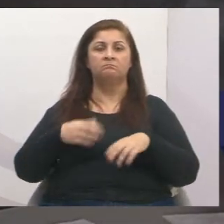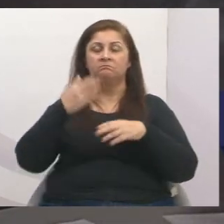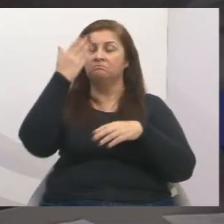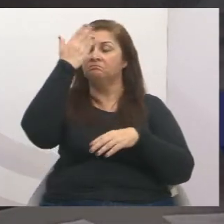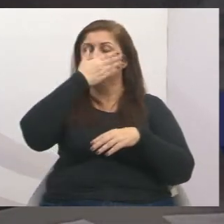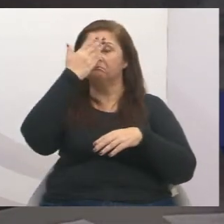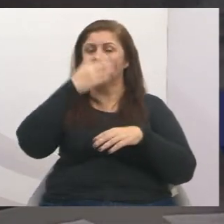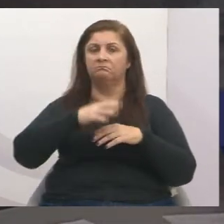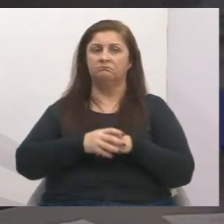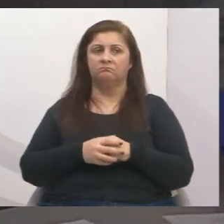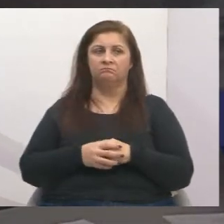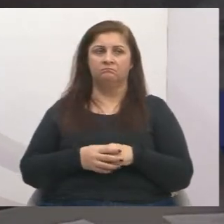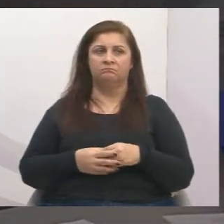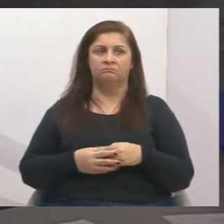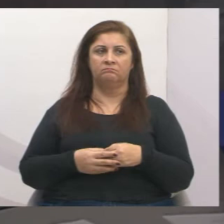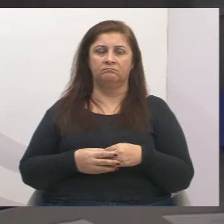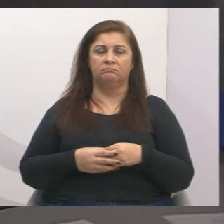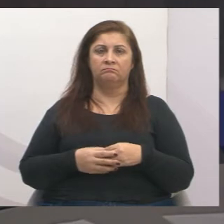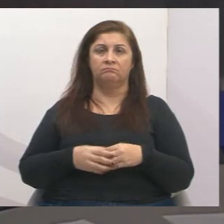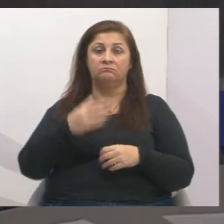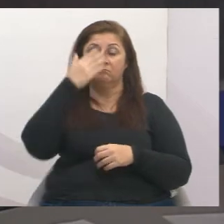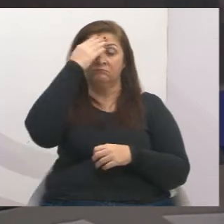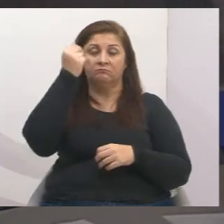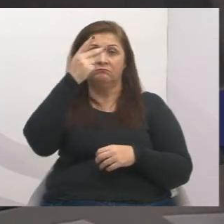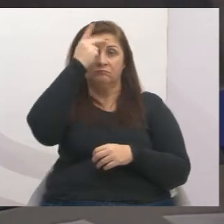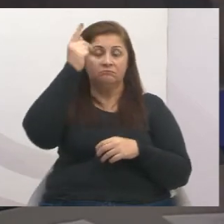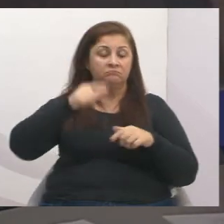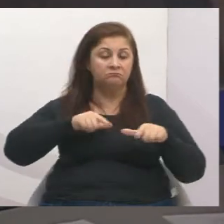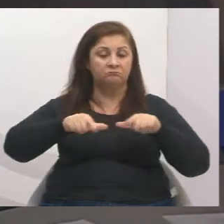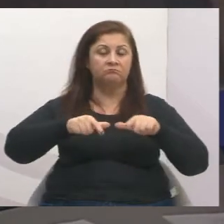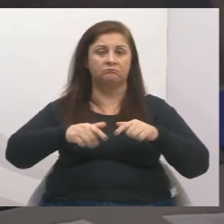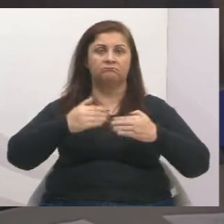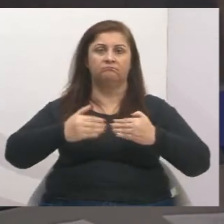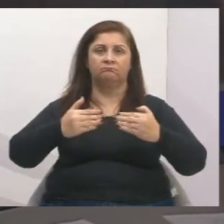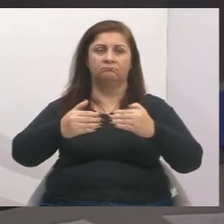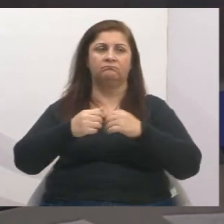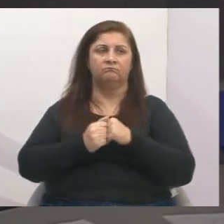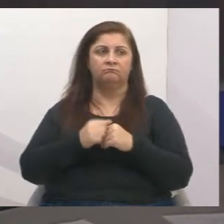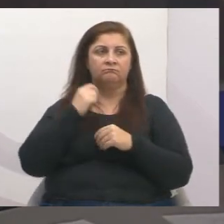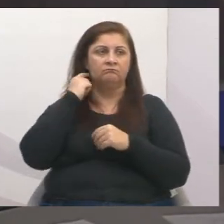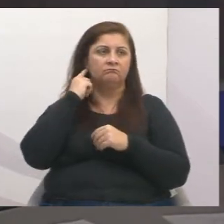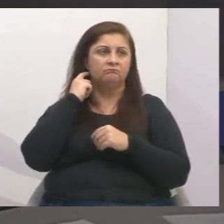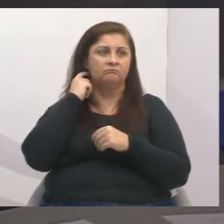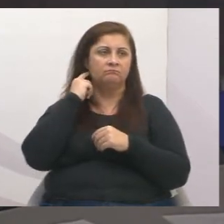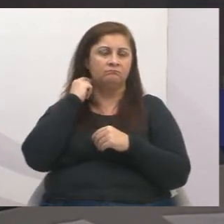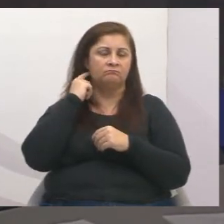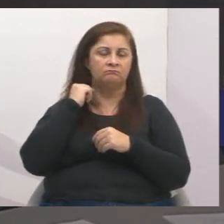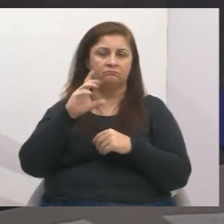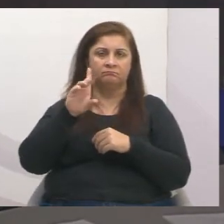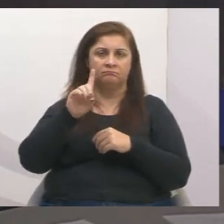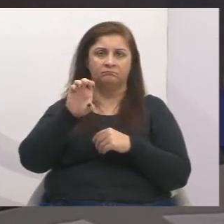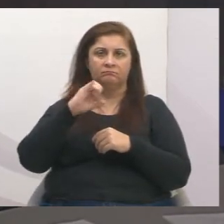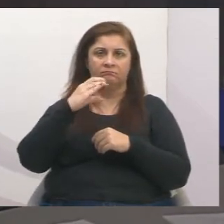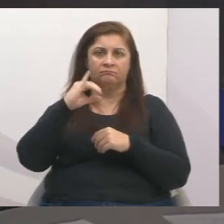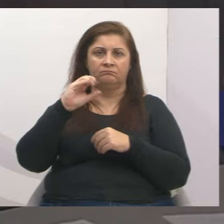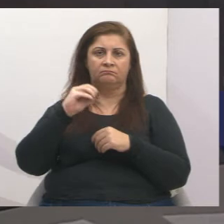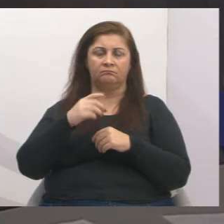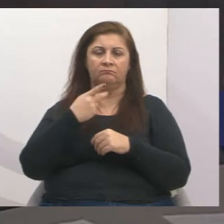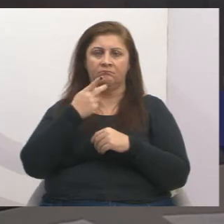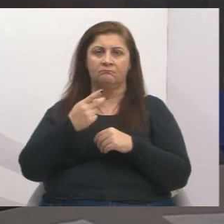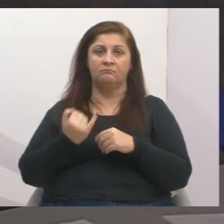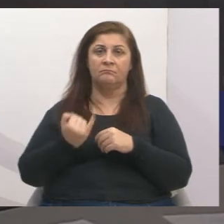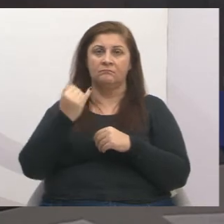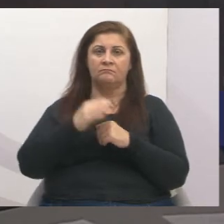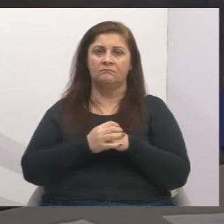aqueles que estão na linha de frente, trabalhando aí no dia a dia. Décio falou uma coisa muito importante